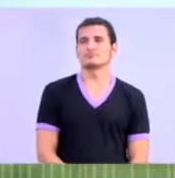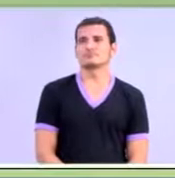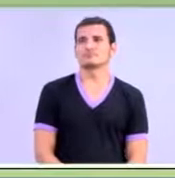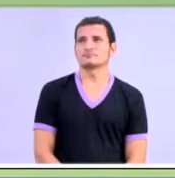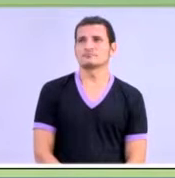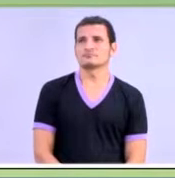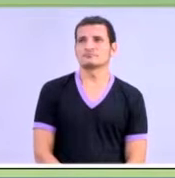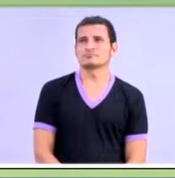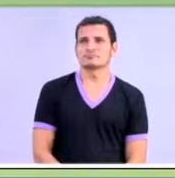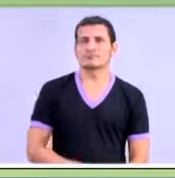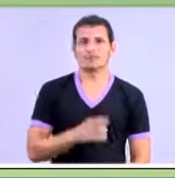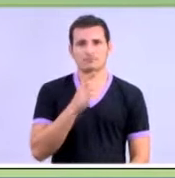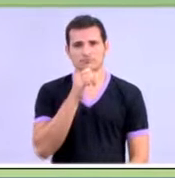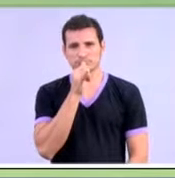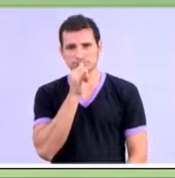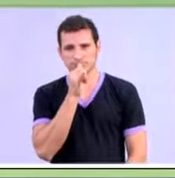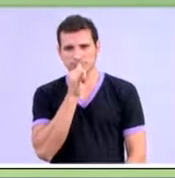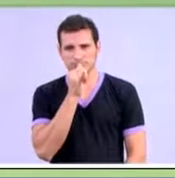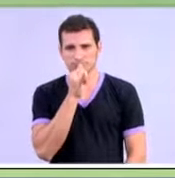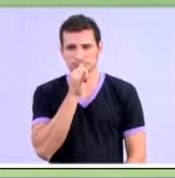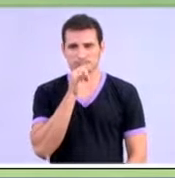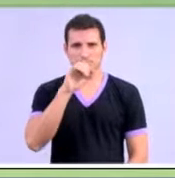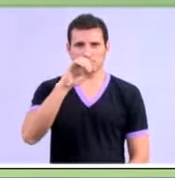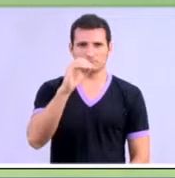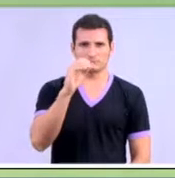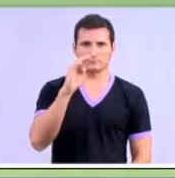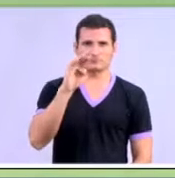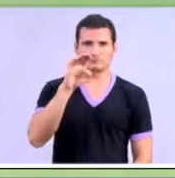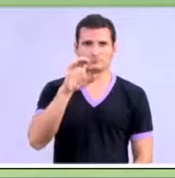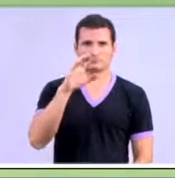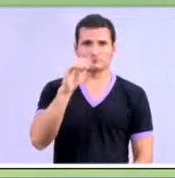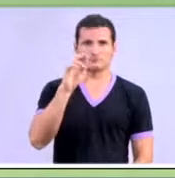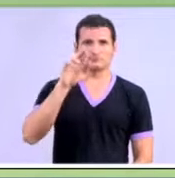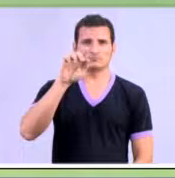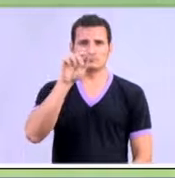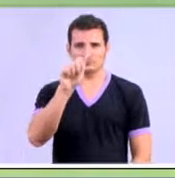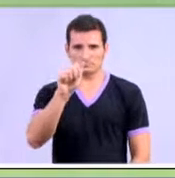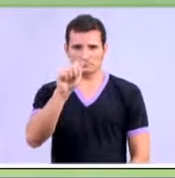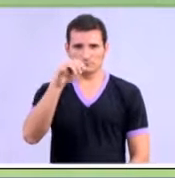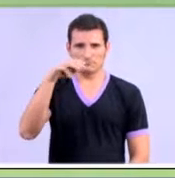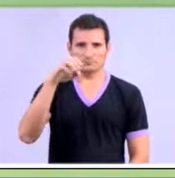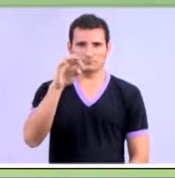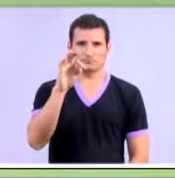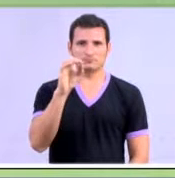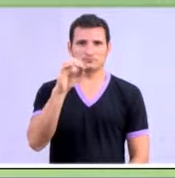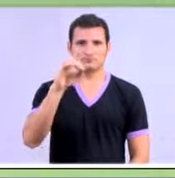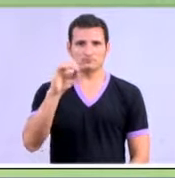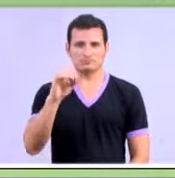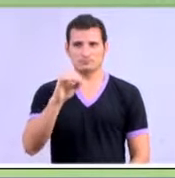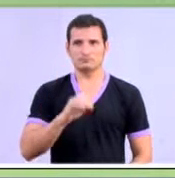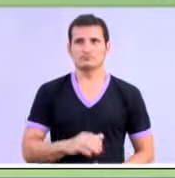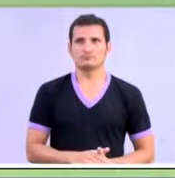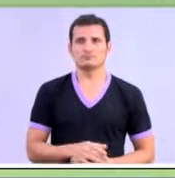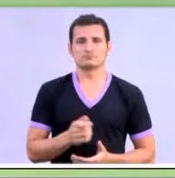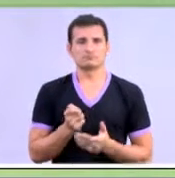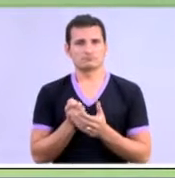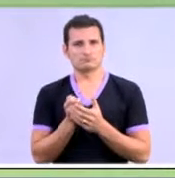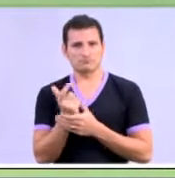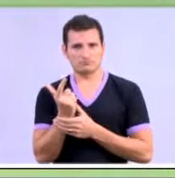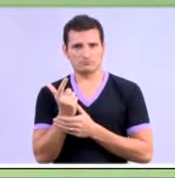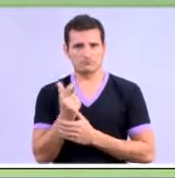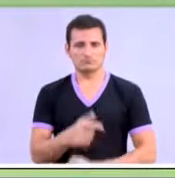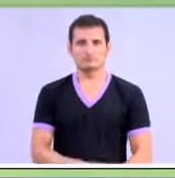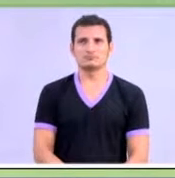Vamos dar um exemplo aqui de sobrecarga de métodos para a gente entender melhor. Olha aqui, gente, sobrecarga de métodos. Eu tenho o método comprar.